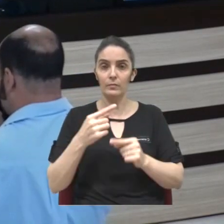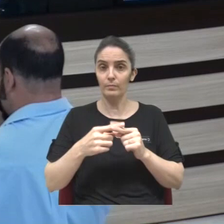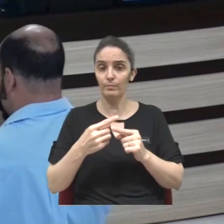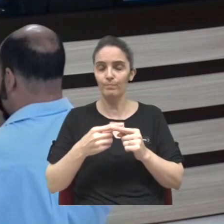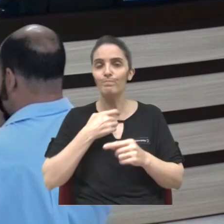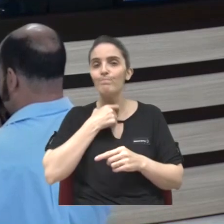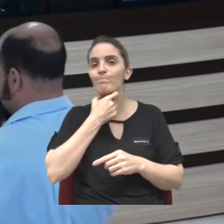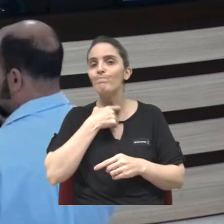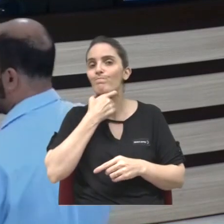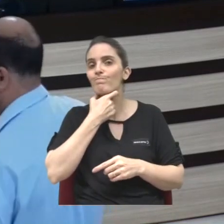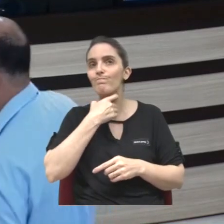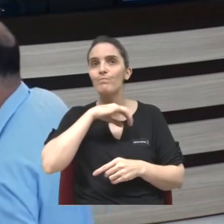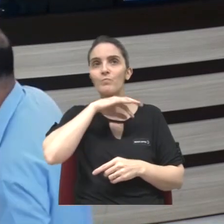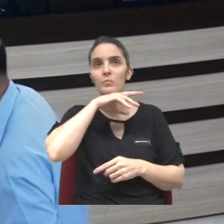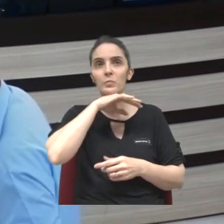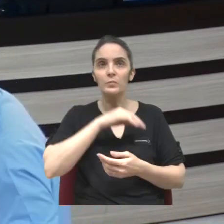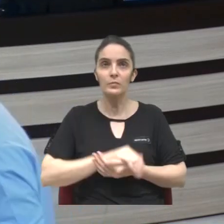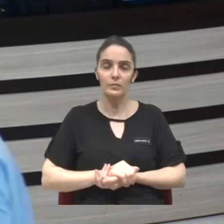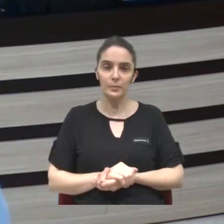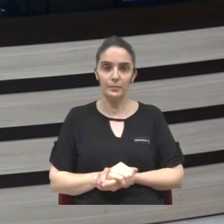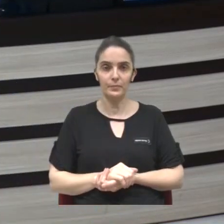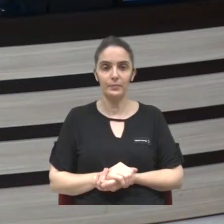Muito obrigado.